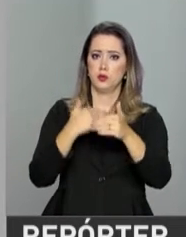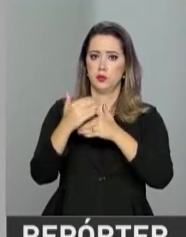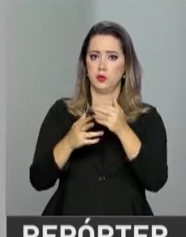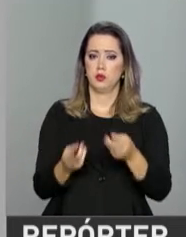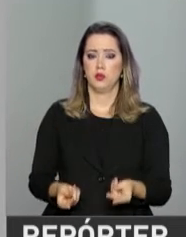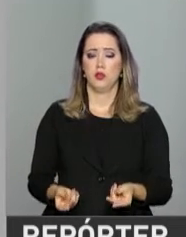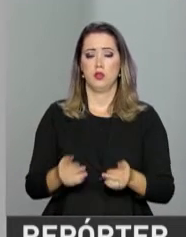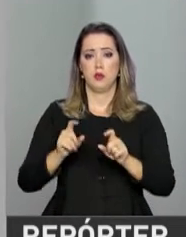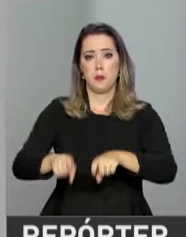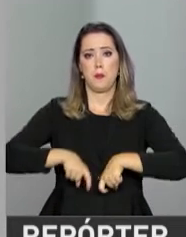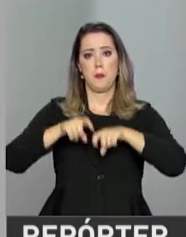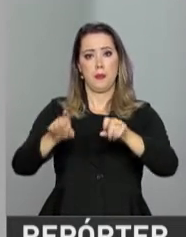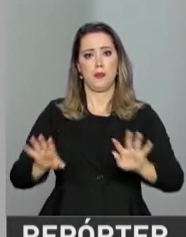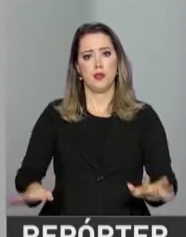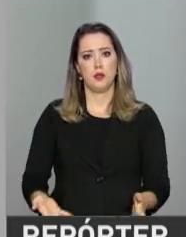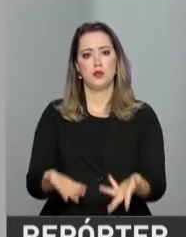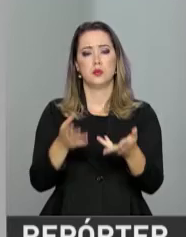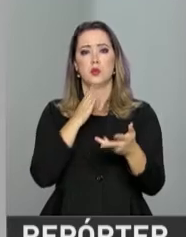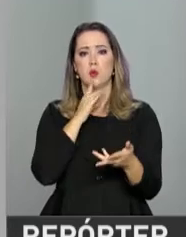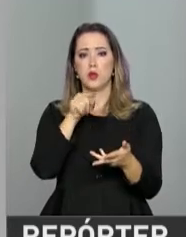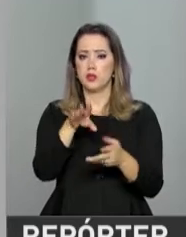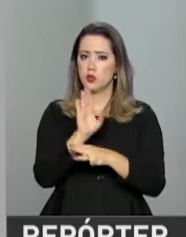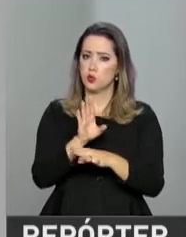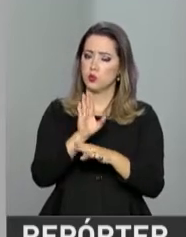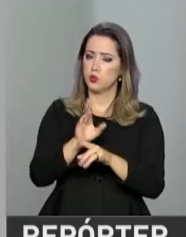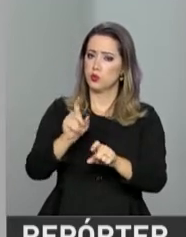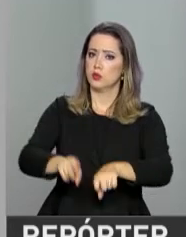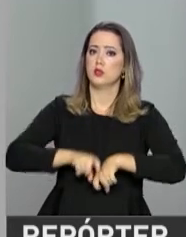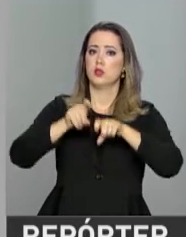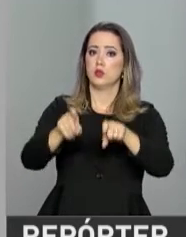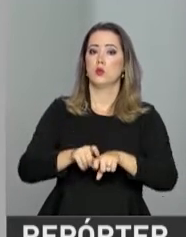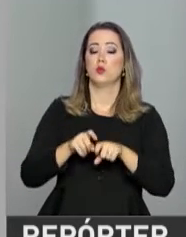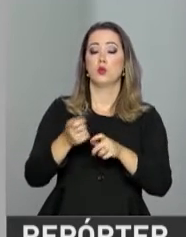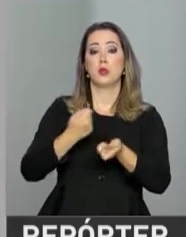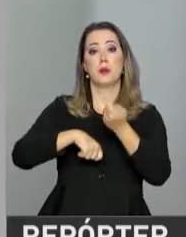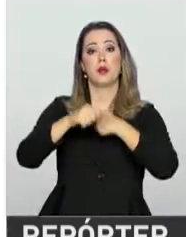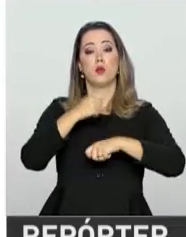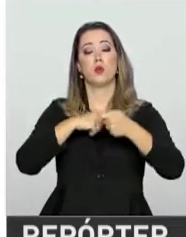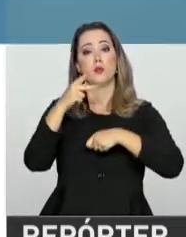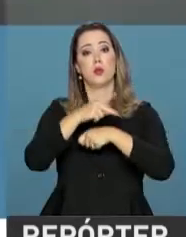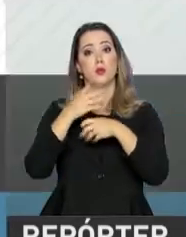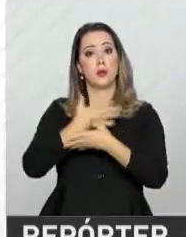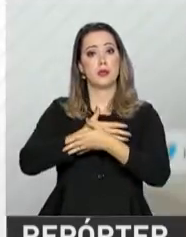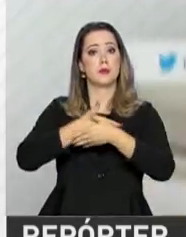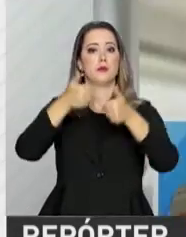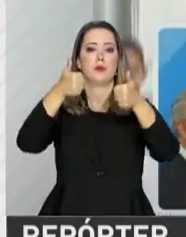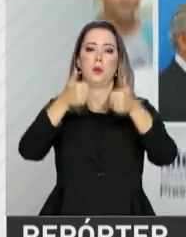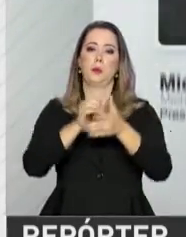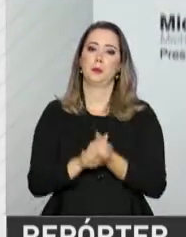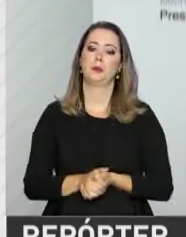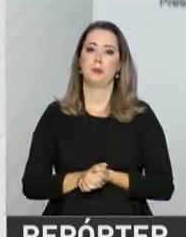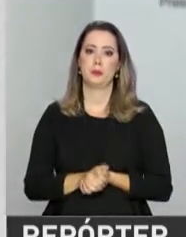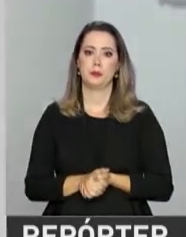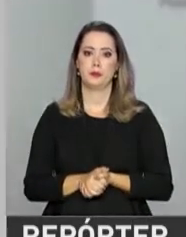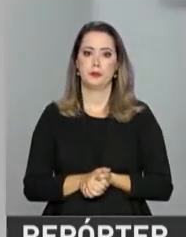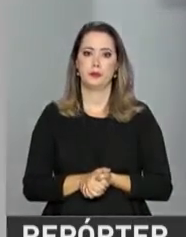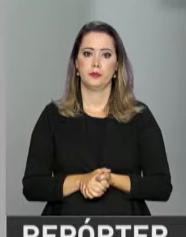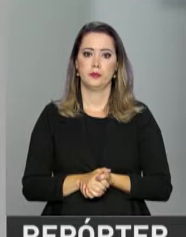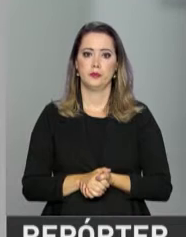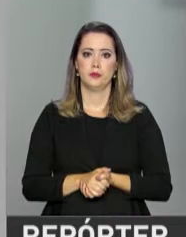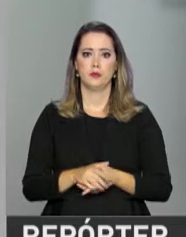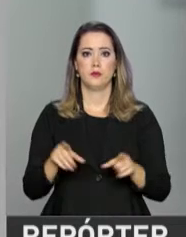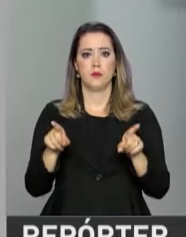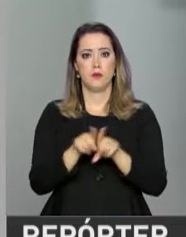e também é um reconhecimento à contribuição da agricultura para a economia do país o